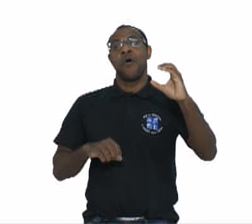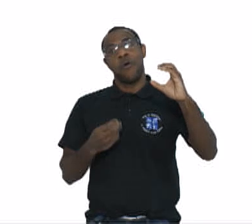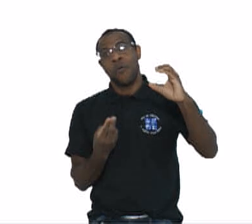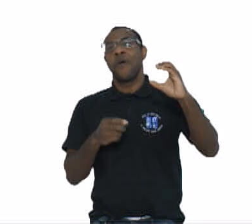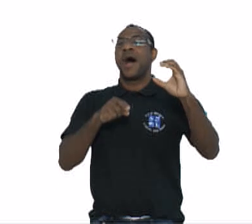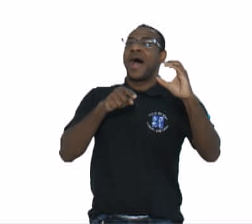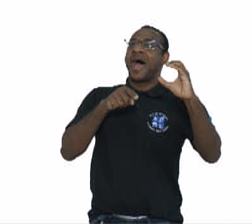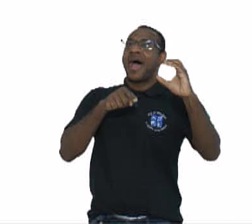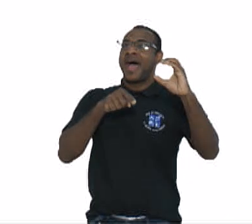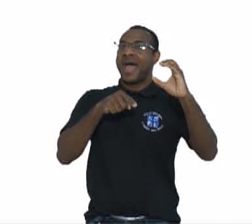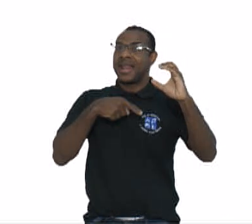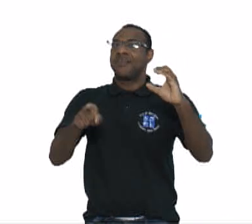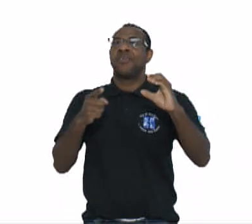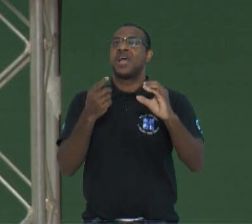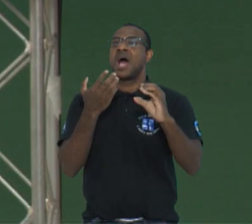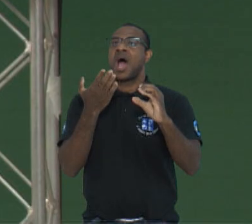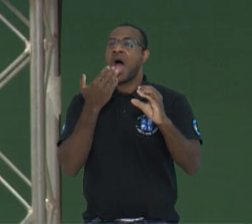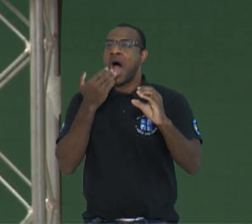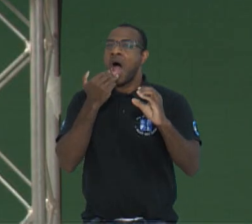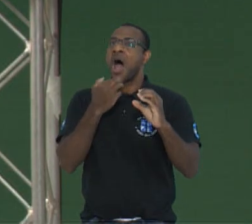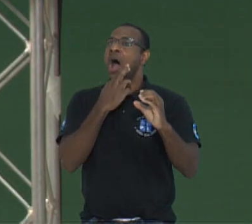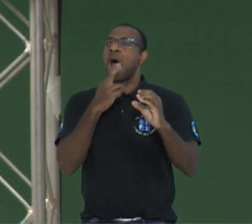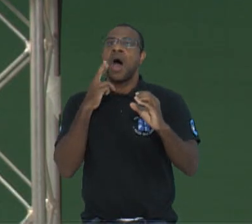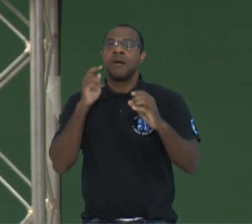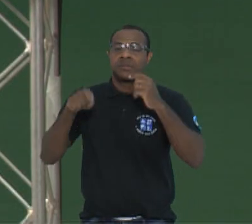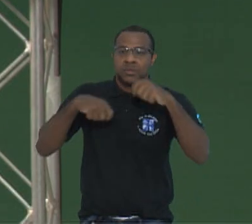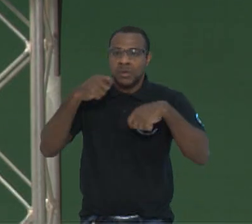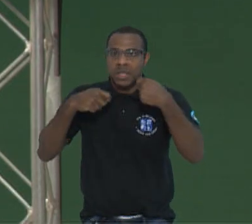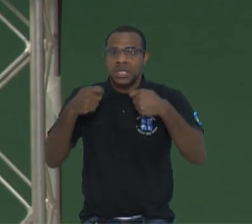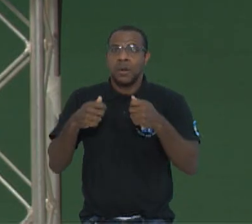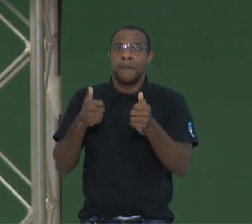para almoçar no restaurante da praia.